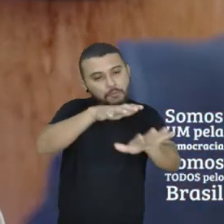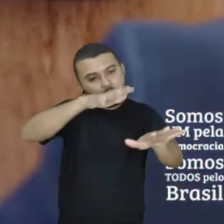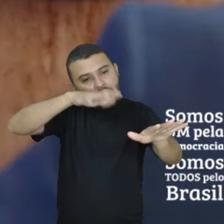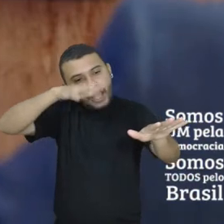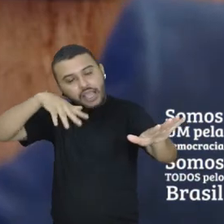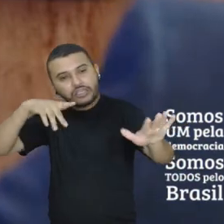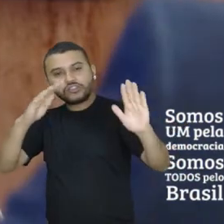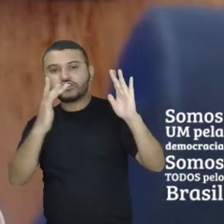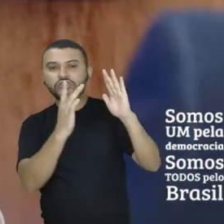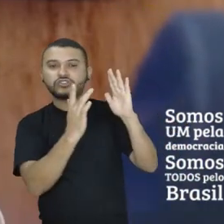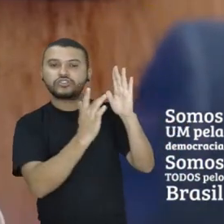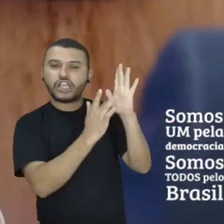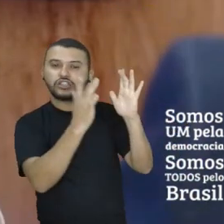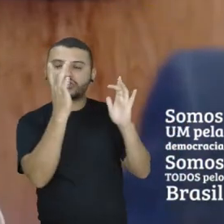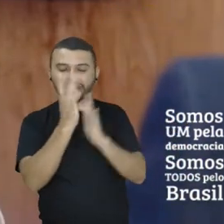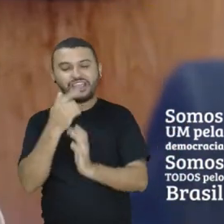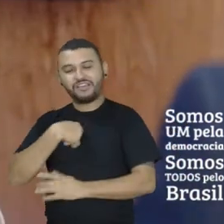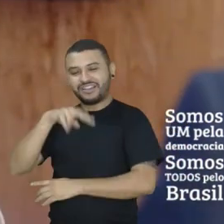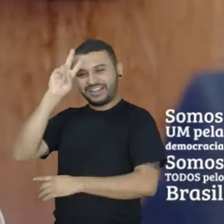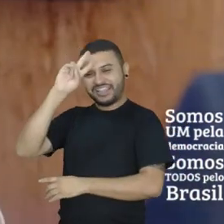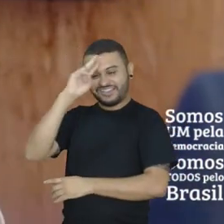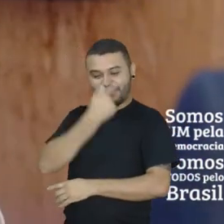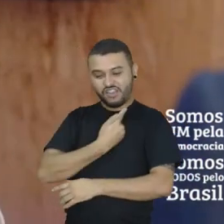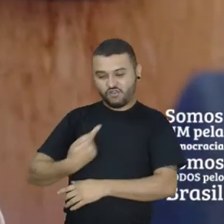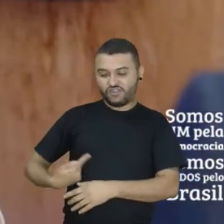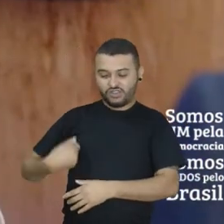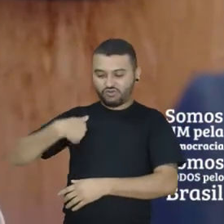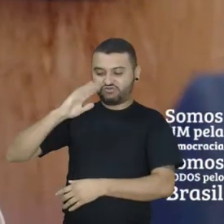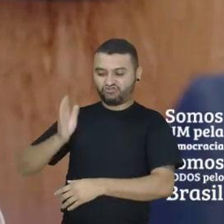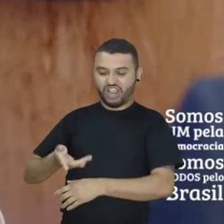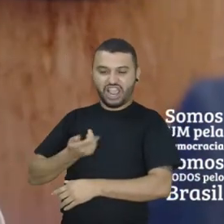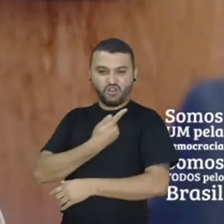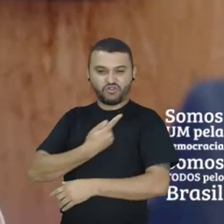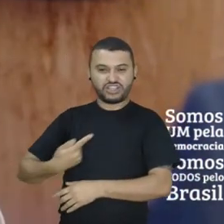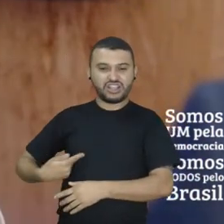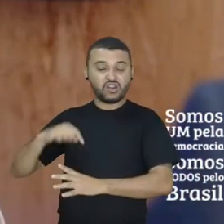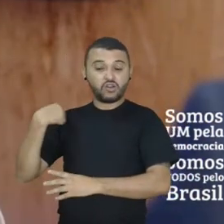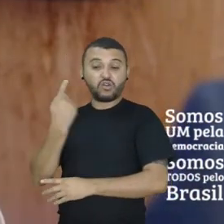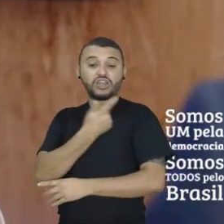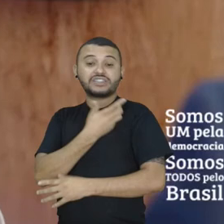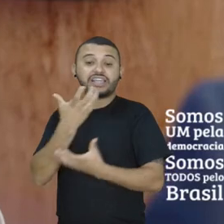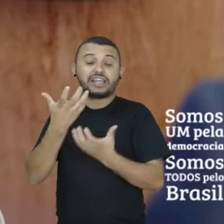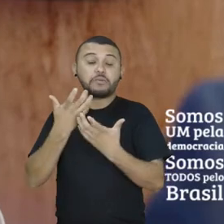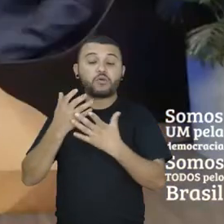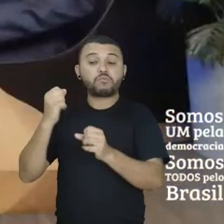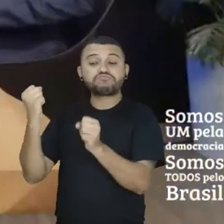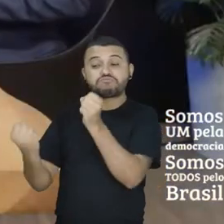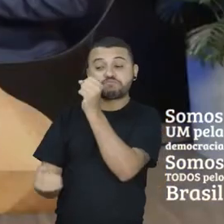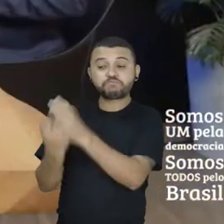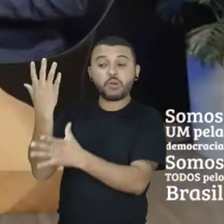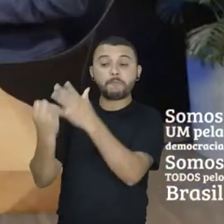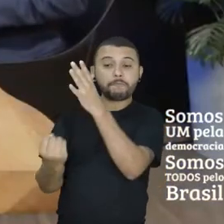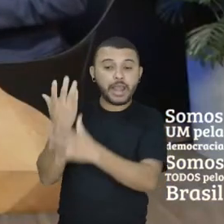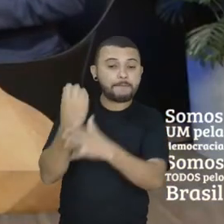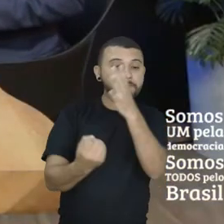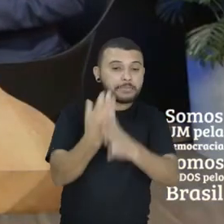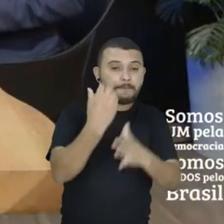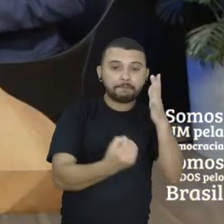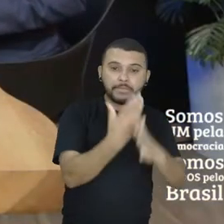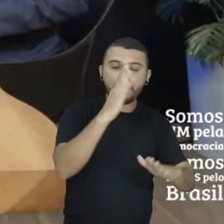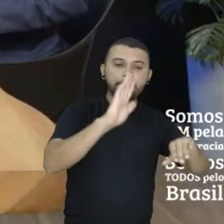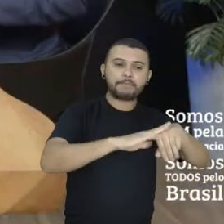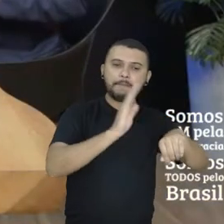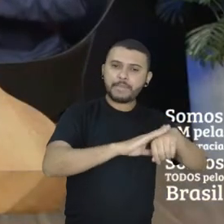Jesus. Eu fui governador e o contrário. O que nós queremos é que a gente tenha mais igreja. E